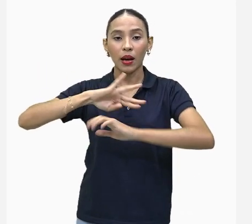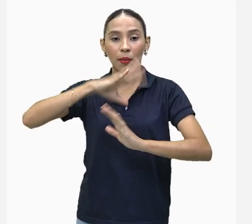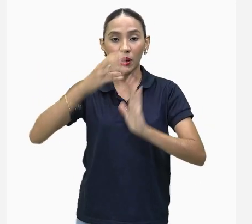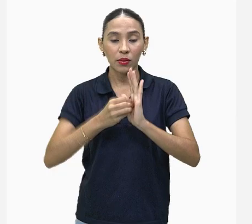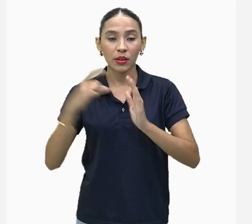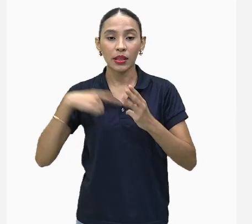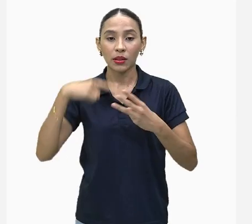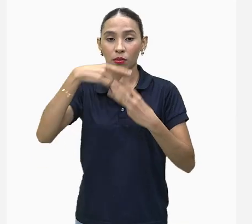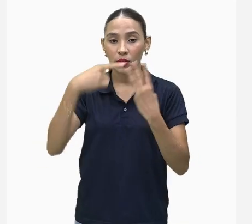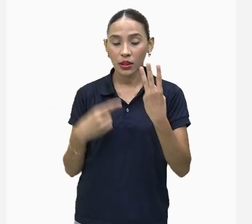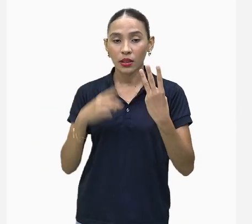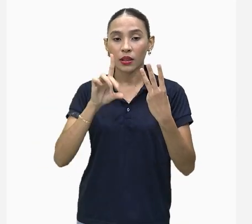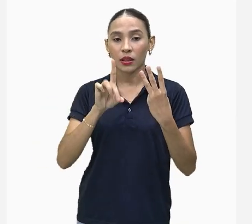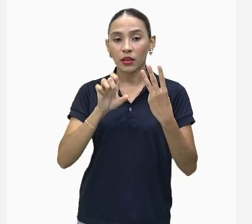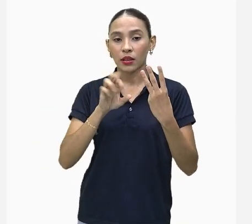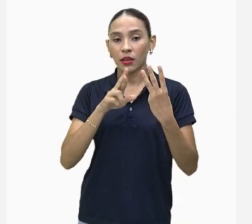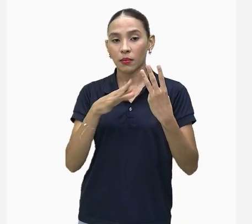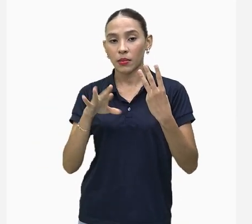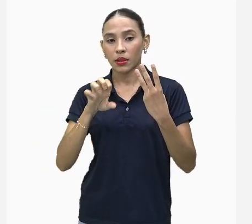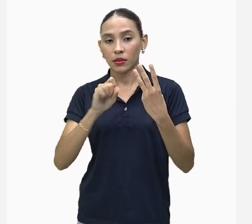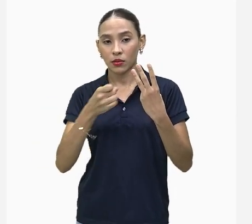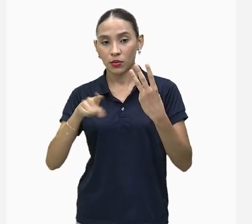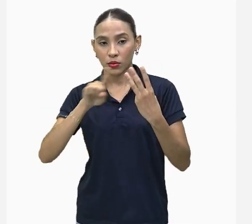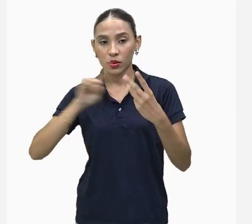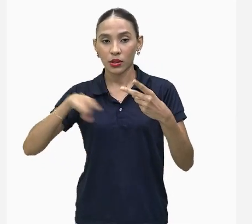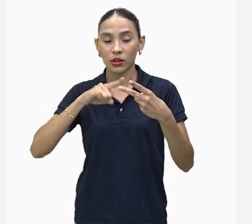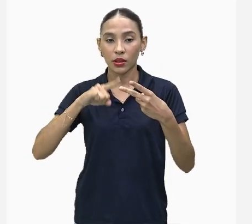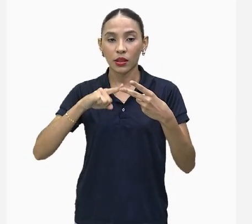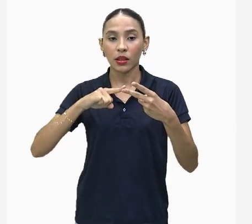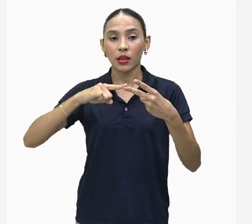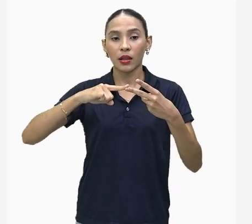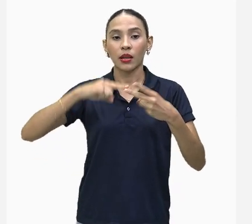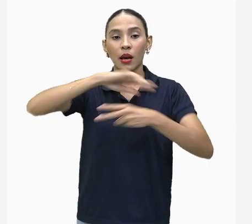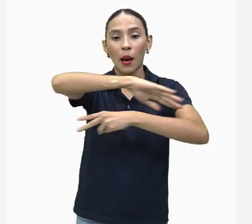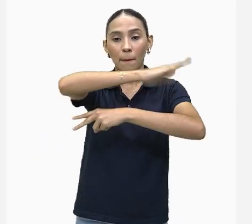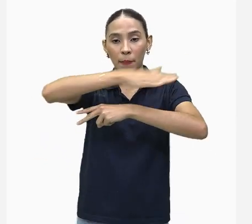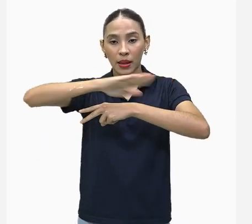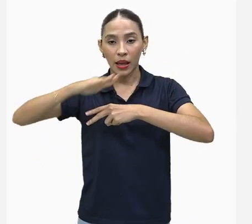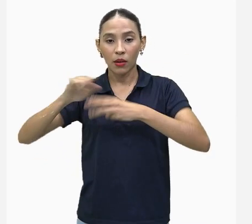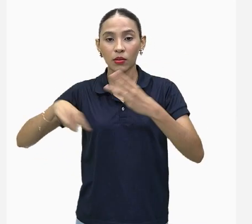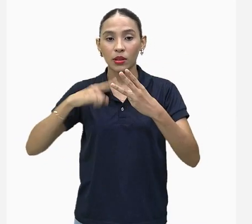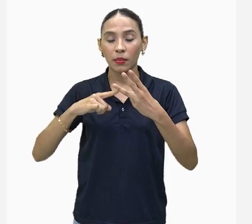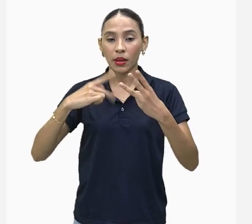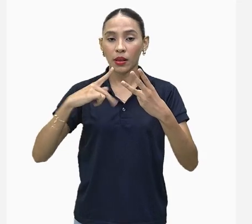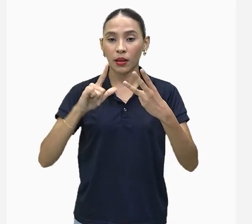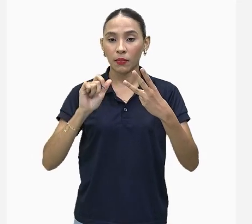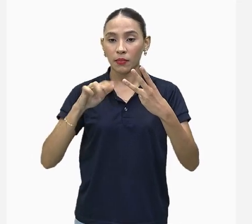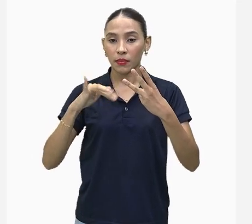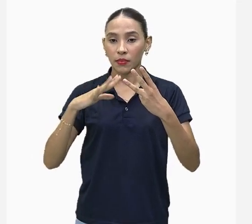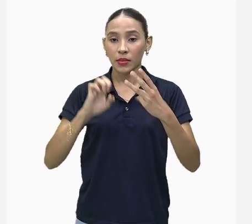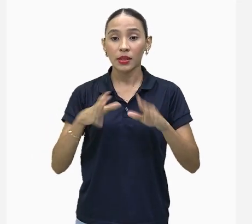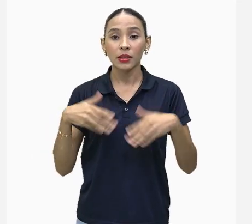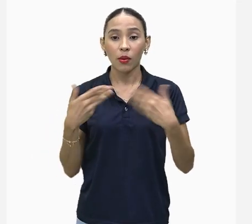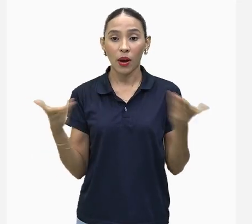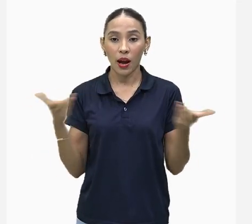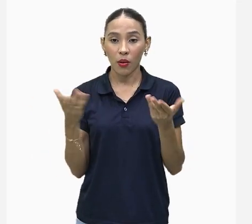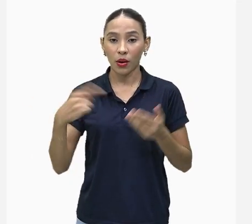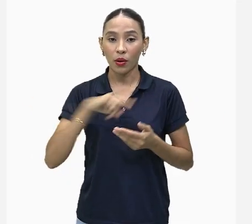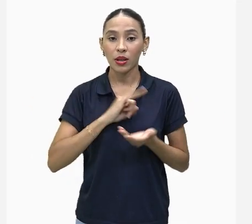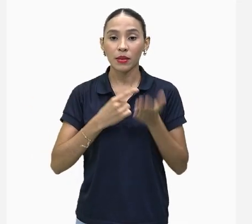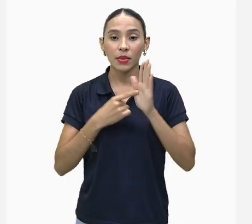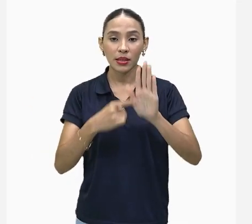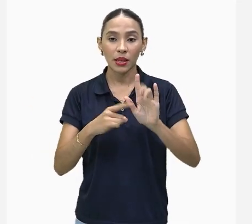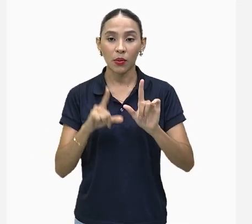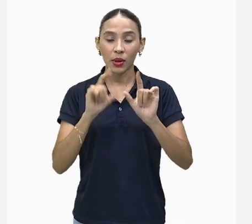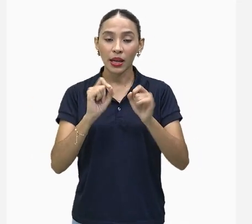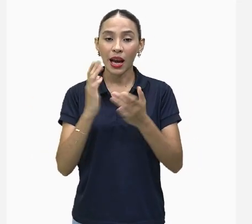3 depressões, 3 planaltos e a planície amazônica. E agora nós vamos trazer